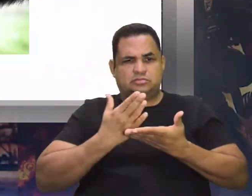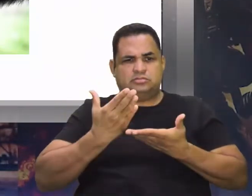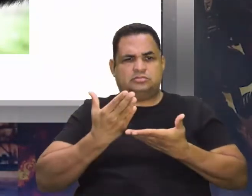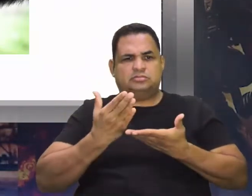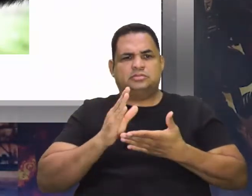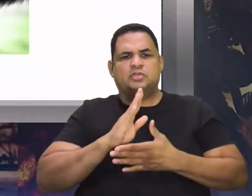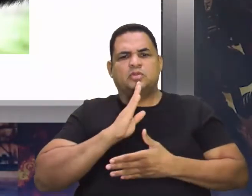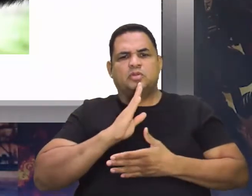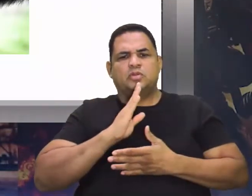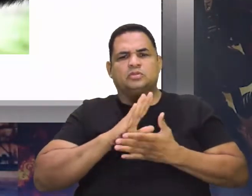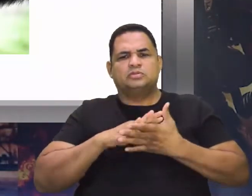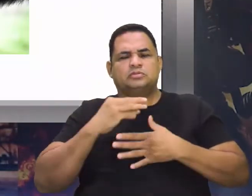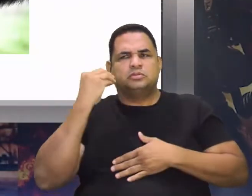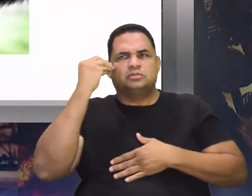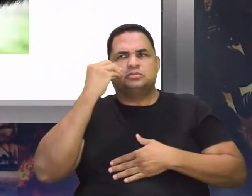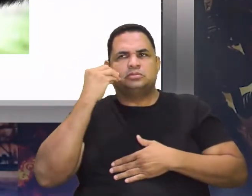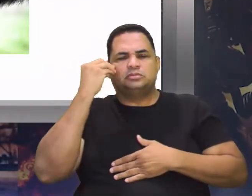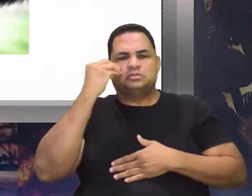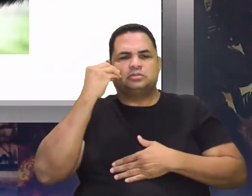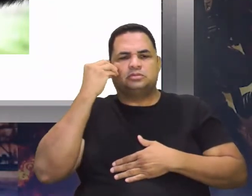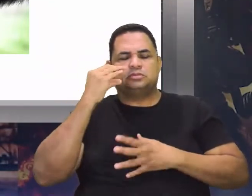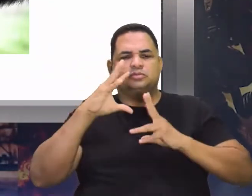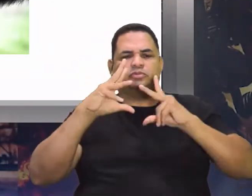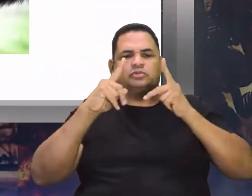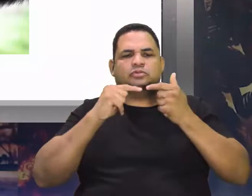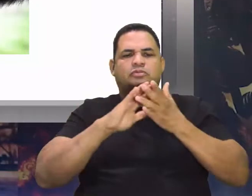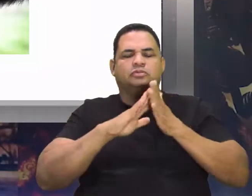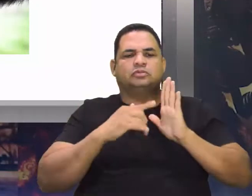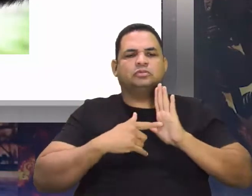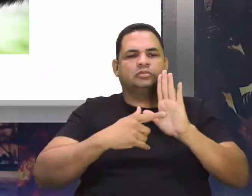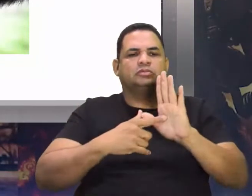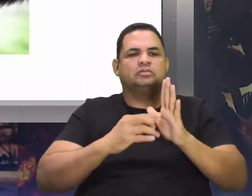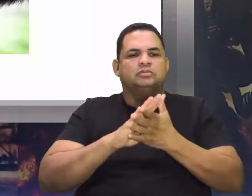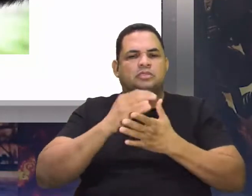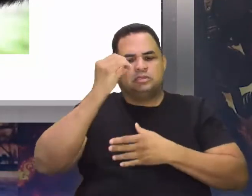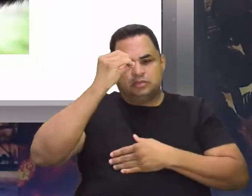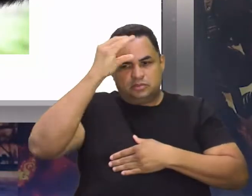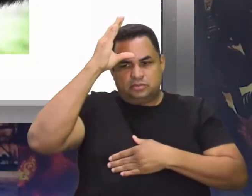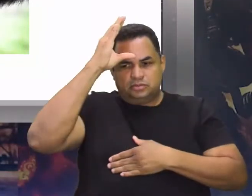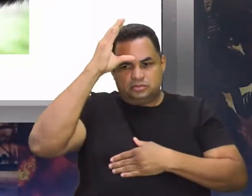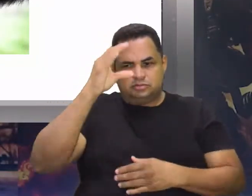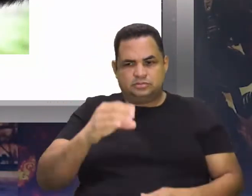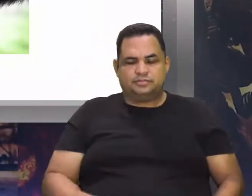que é o conhecimento da experiência, e tudo isso nos traz conhecimento.